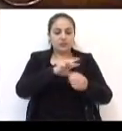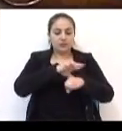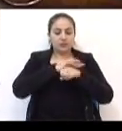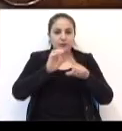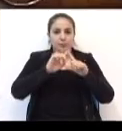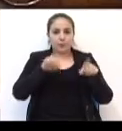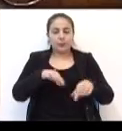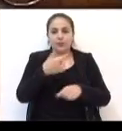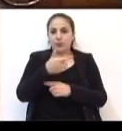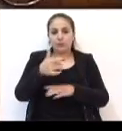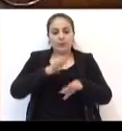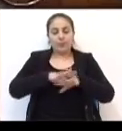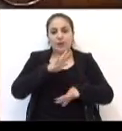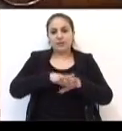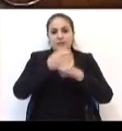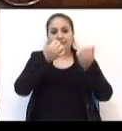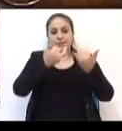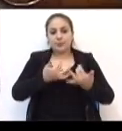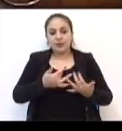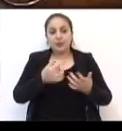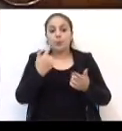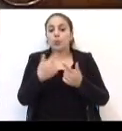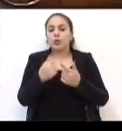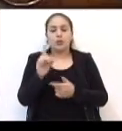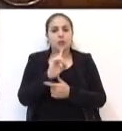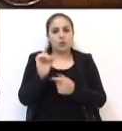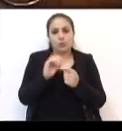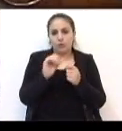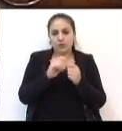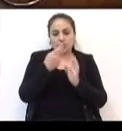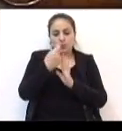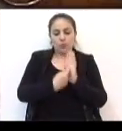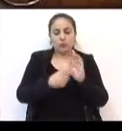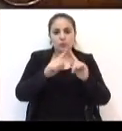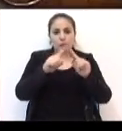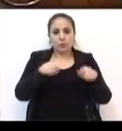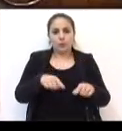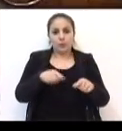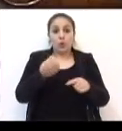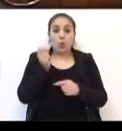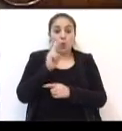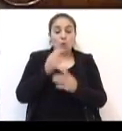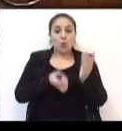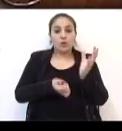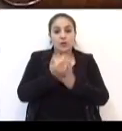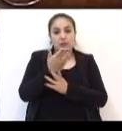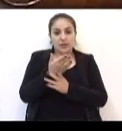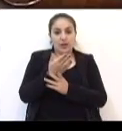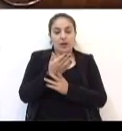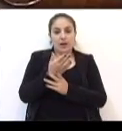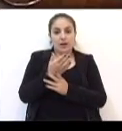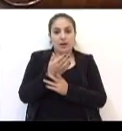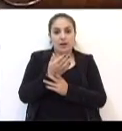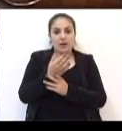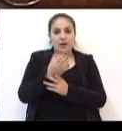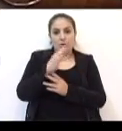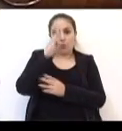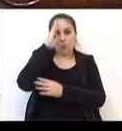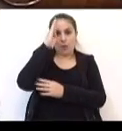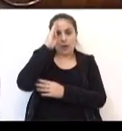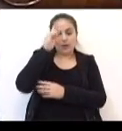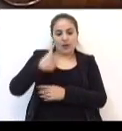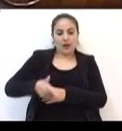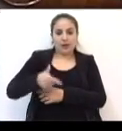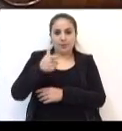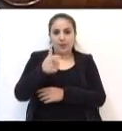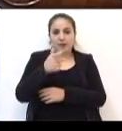Não há mais o que justifique a não realização de um concurso público, até mesmo a criação de uma guarda municipal armada, como existe,